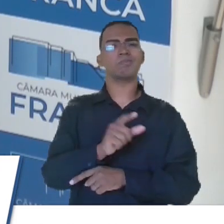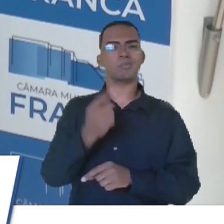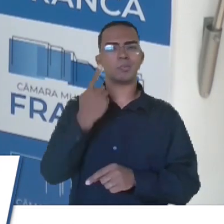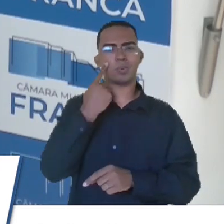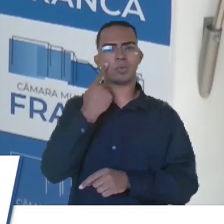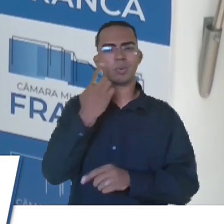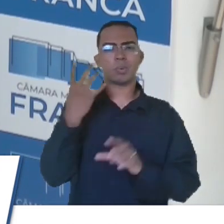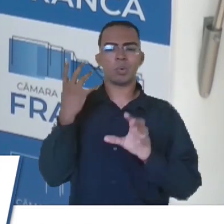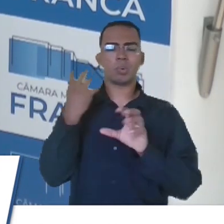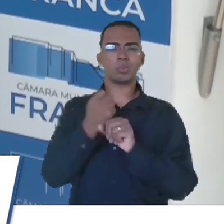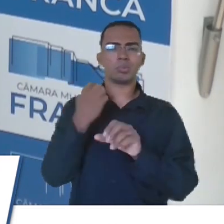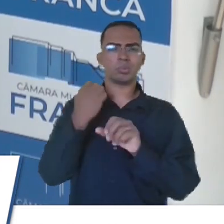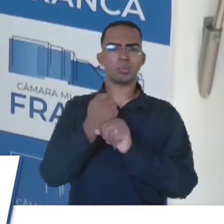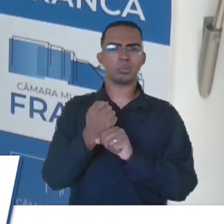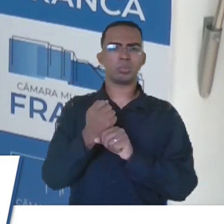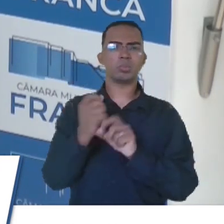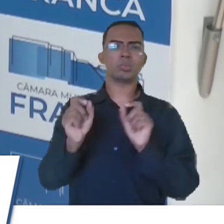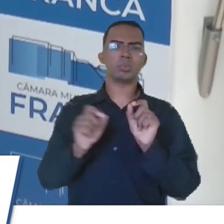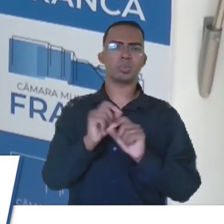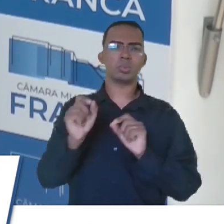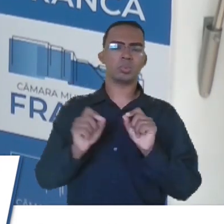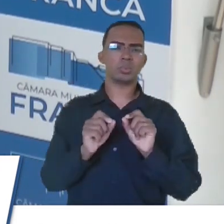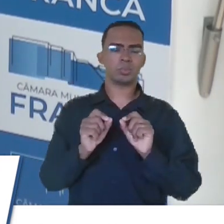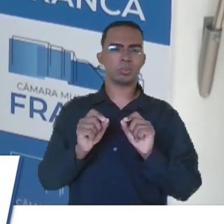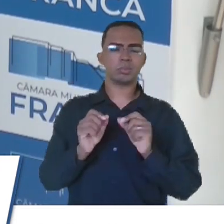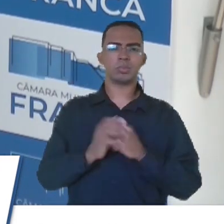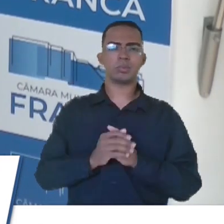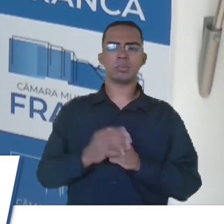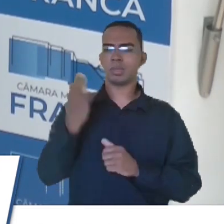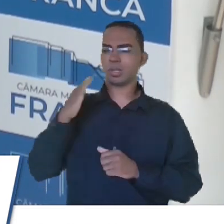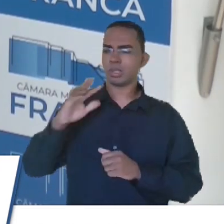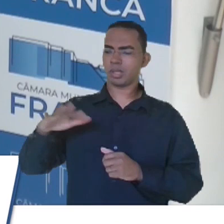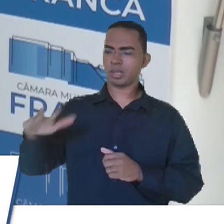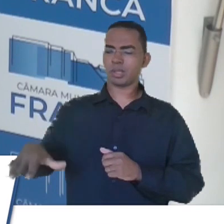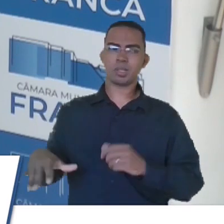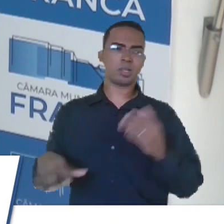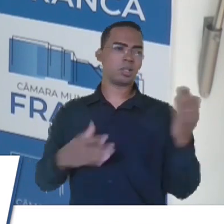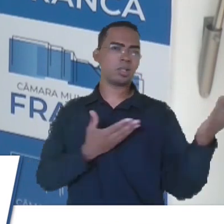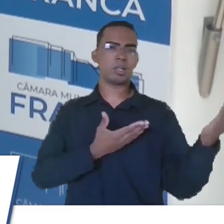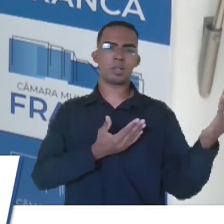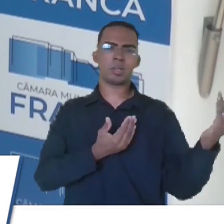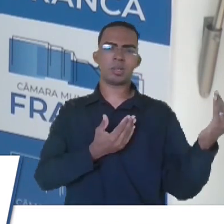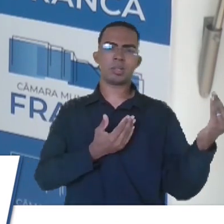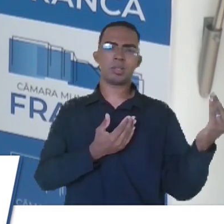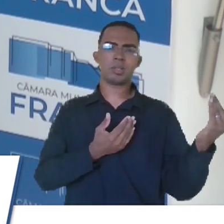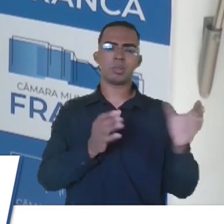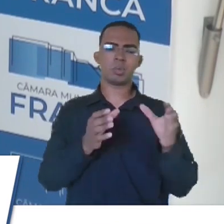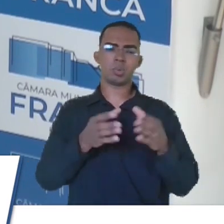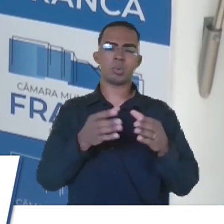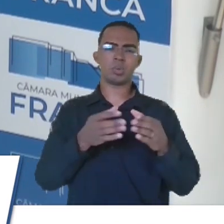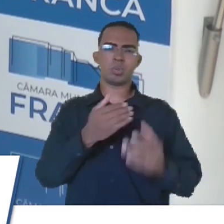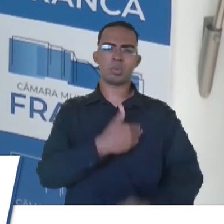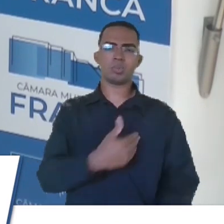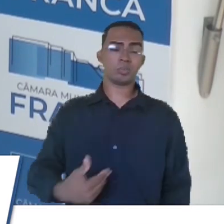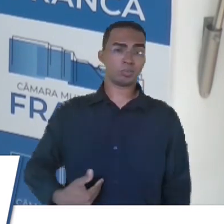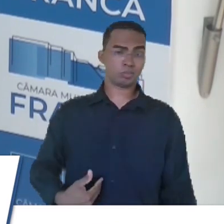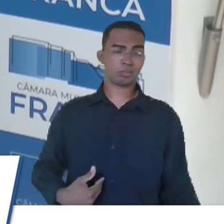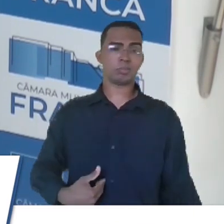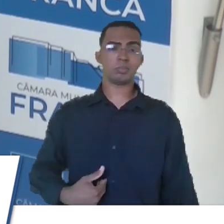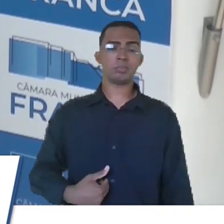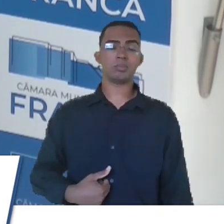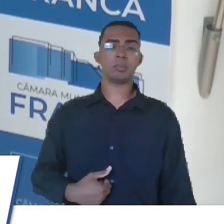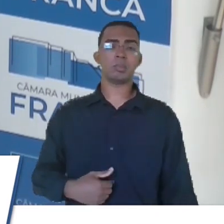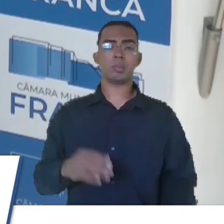número grande de crianças e adolescentes na sua rede pública. Então,